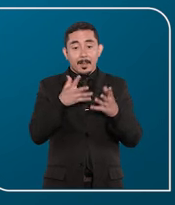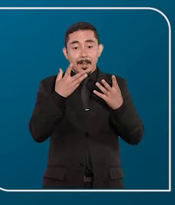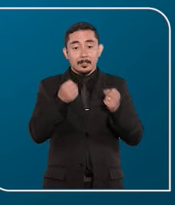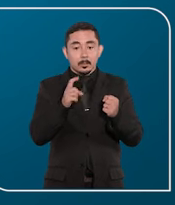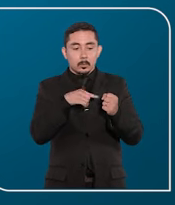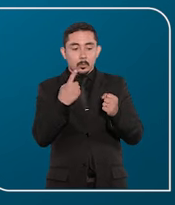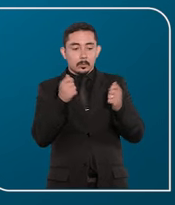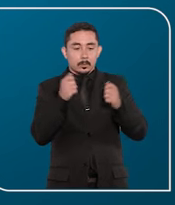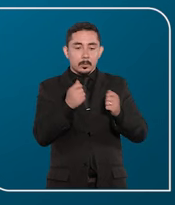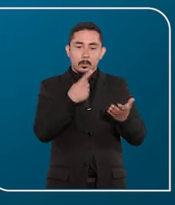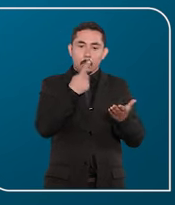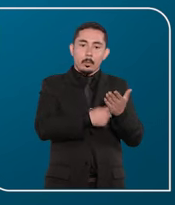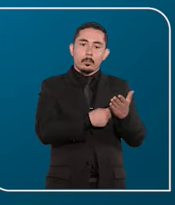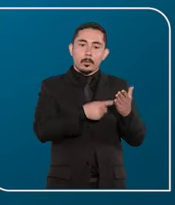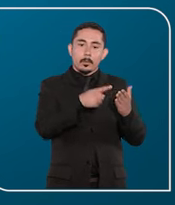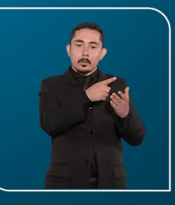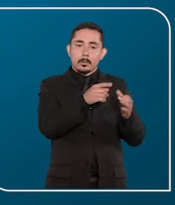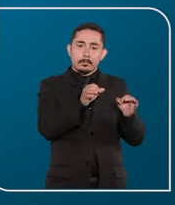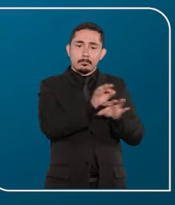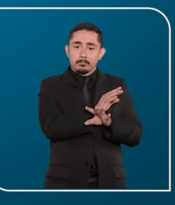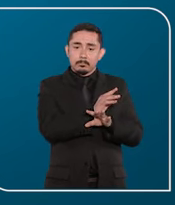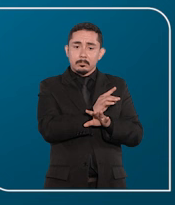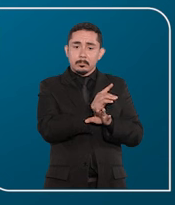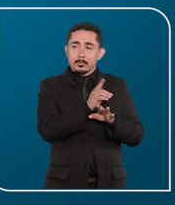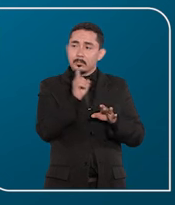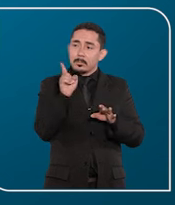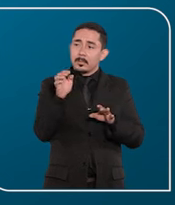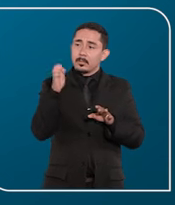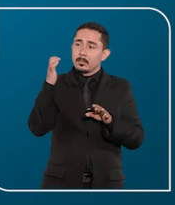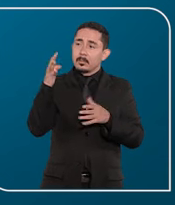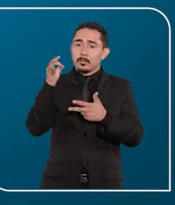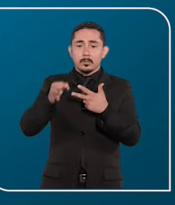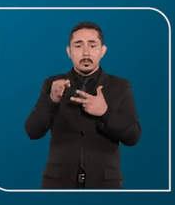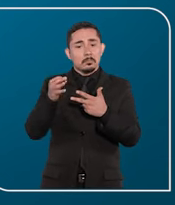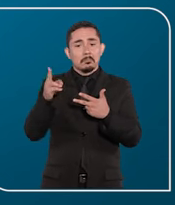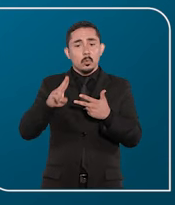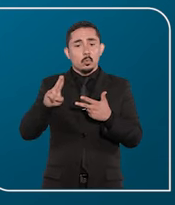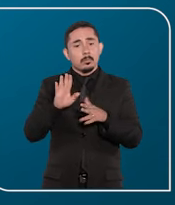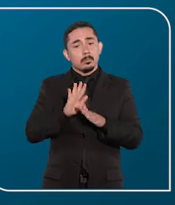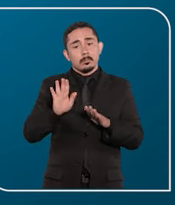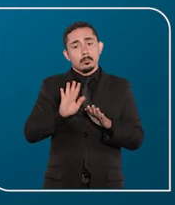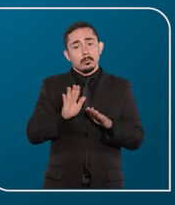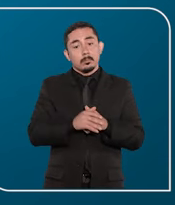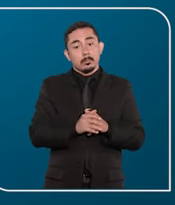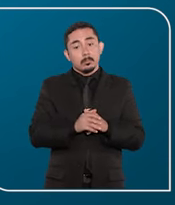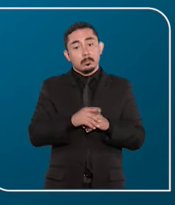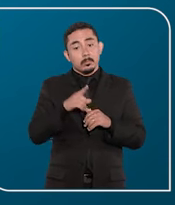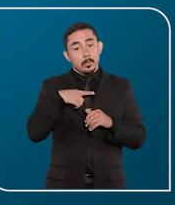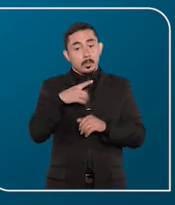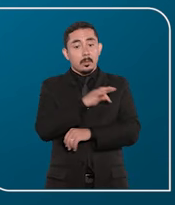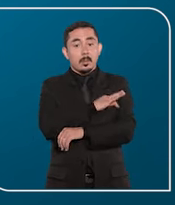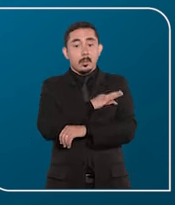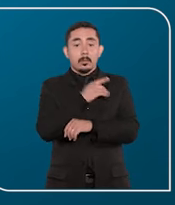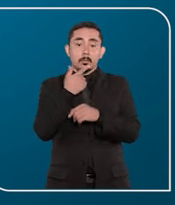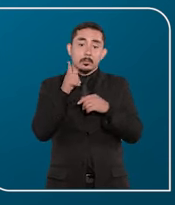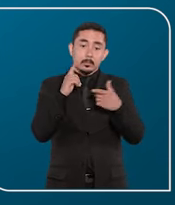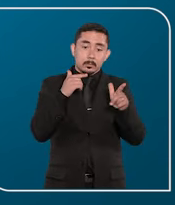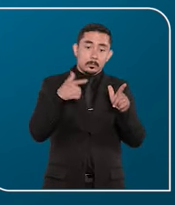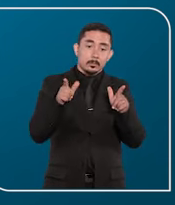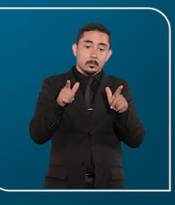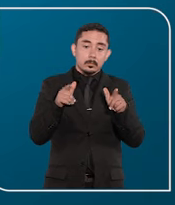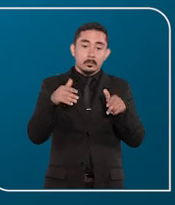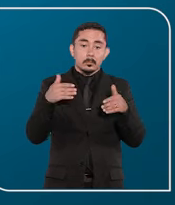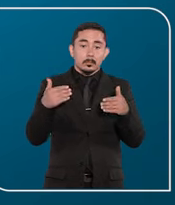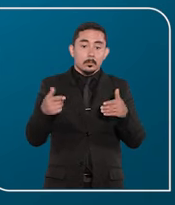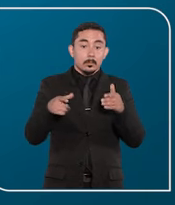tentar solucionar um conflito sem precisar do Poder Judiciário, usando essas outras técnicas. Tanto assim que o próprio